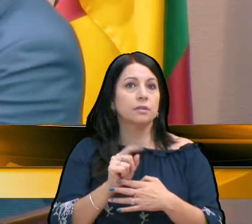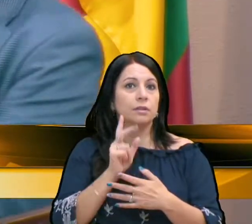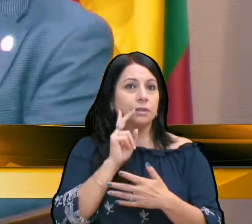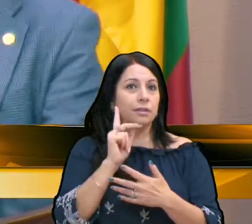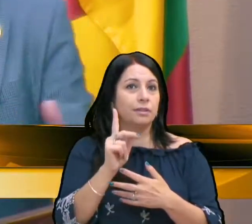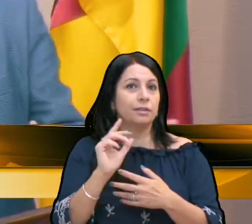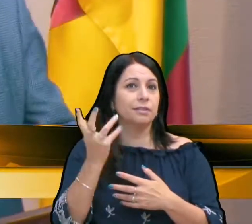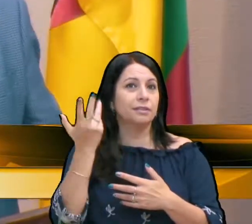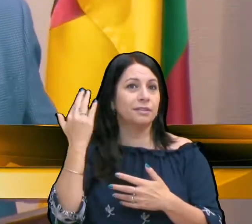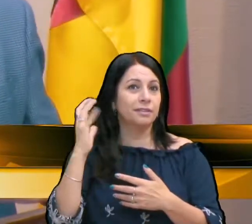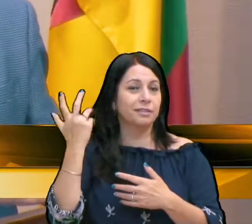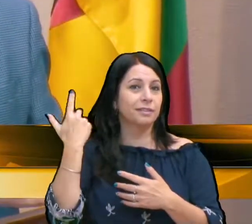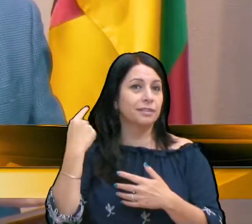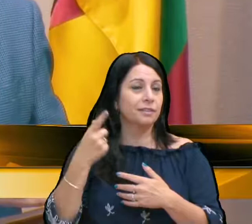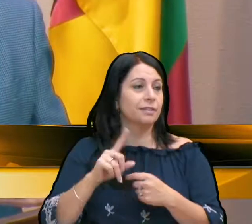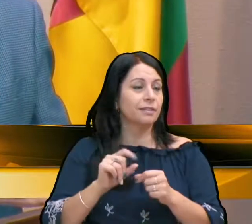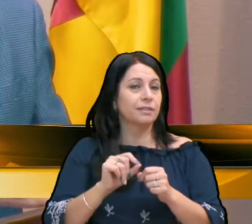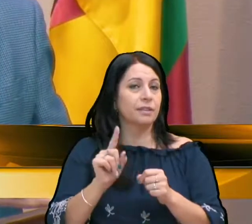não funciona mais.